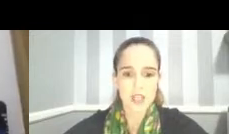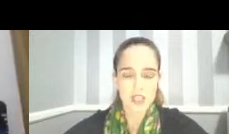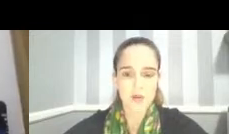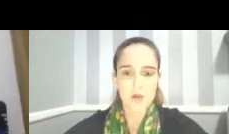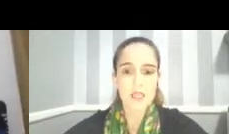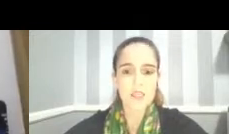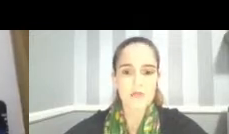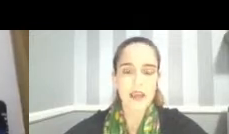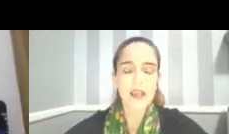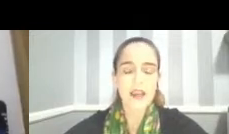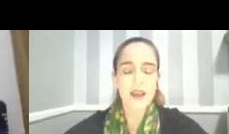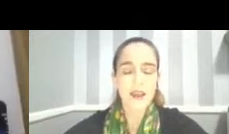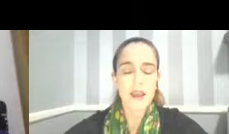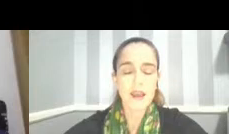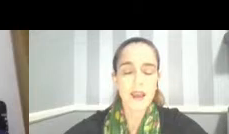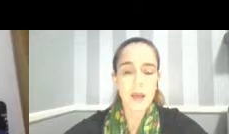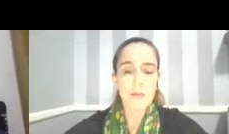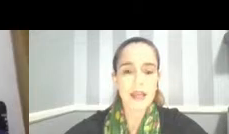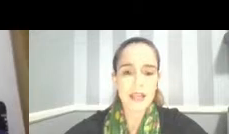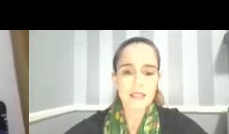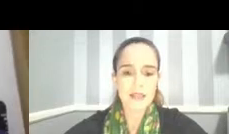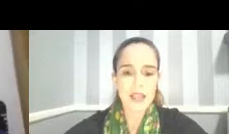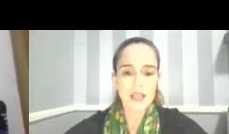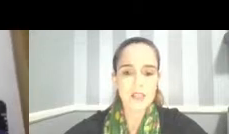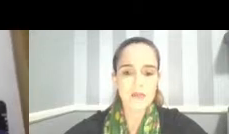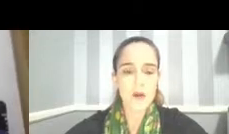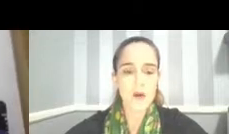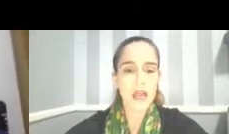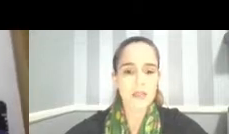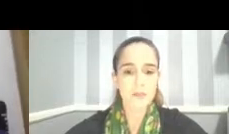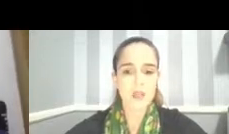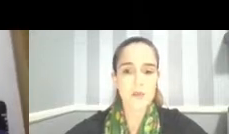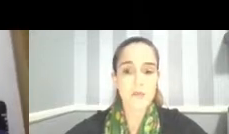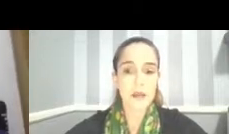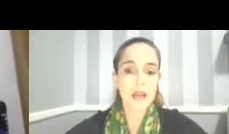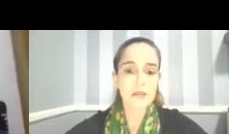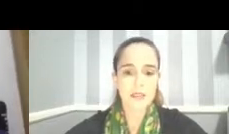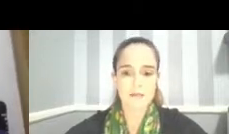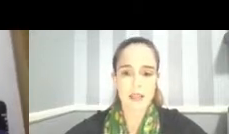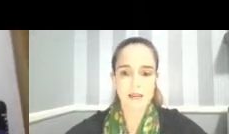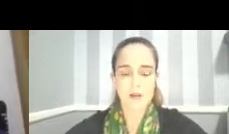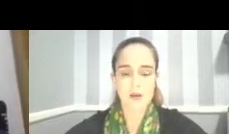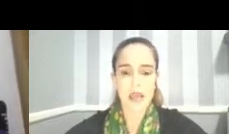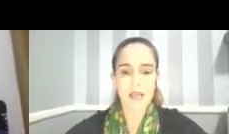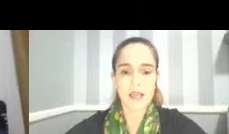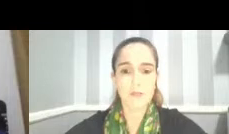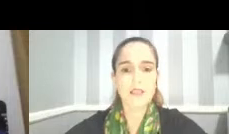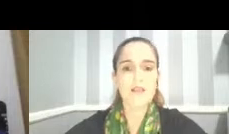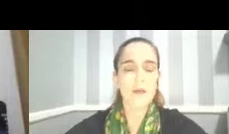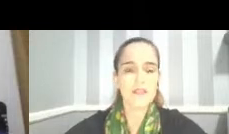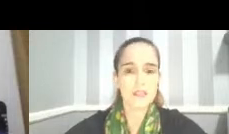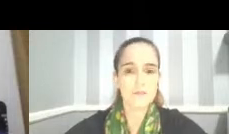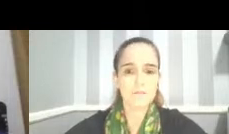de hemorragia. Como que a gente vai aplicar essa técnica de forma correta, porque o emprego dessa técnica correta